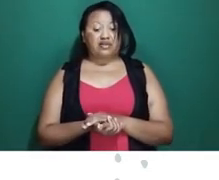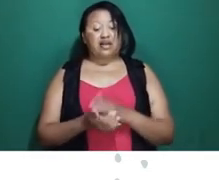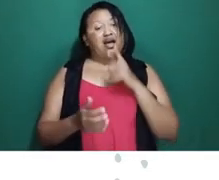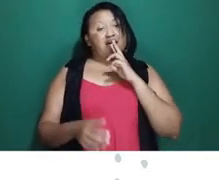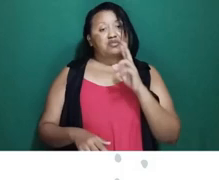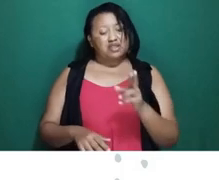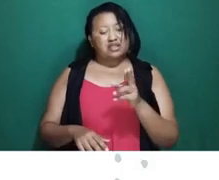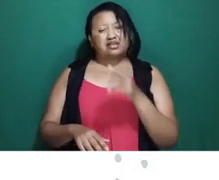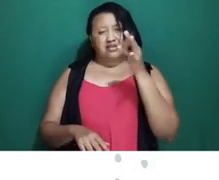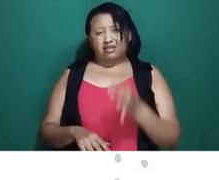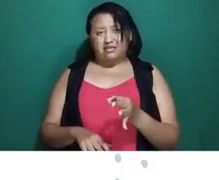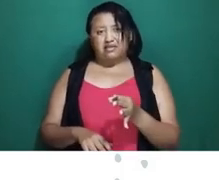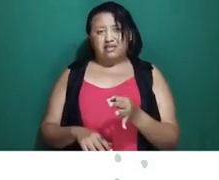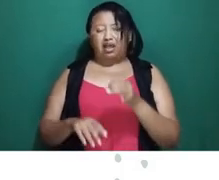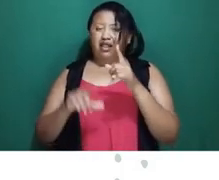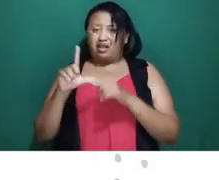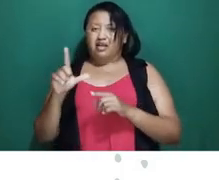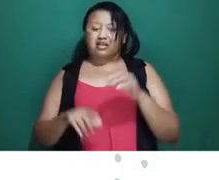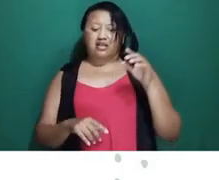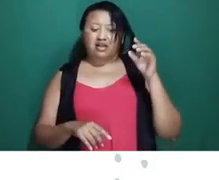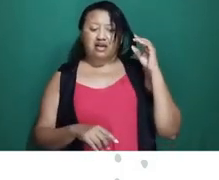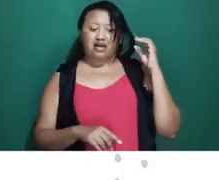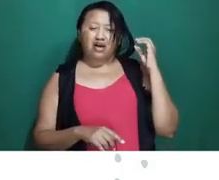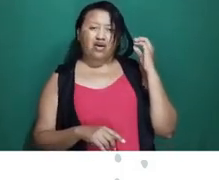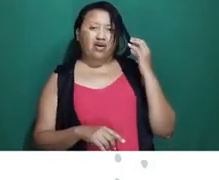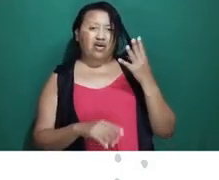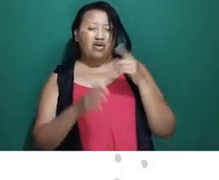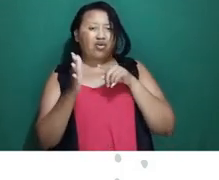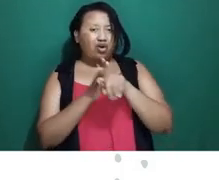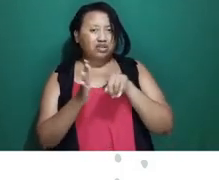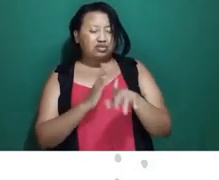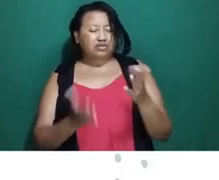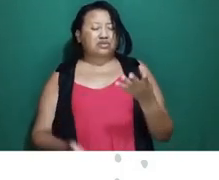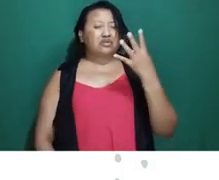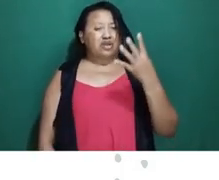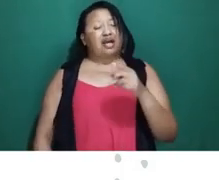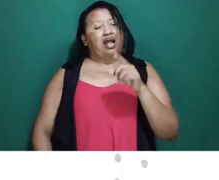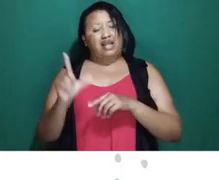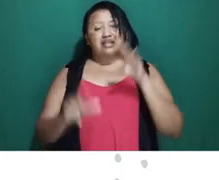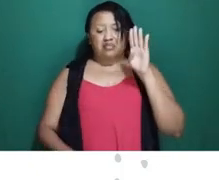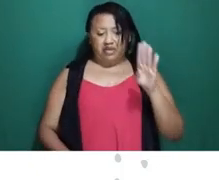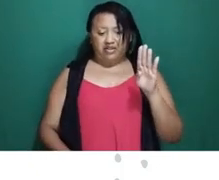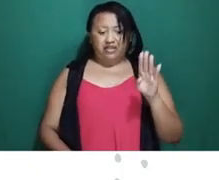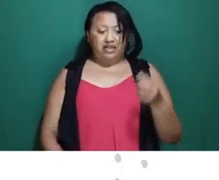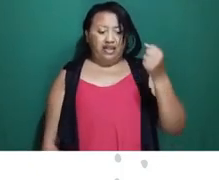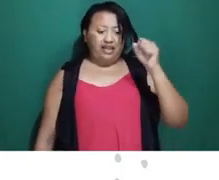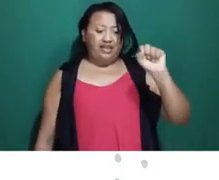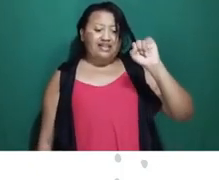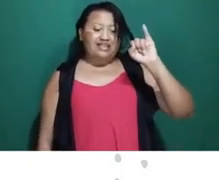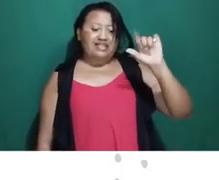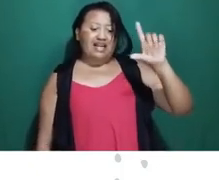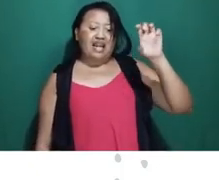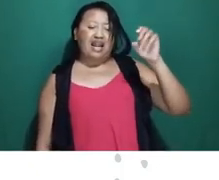a resposta correta da questão 4 letra B no caso a silepse de gênero